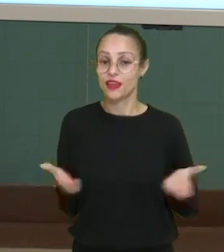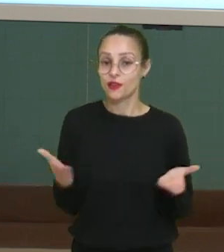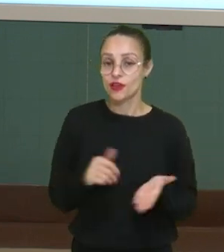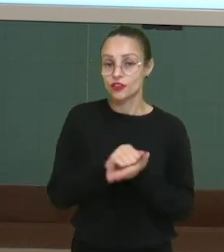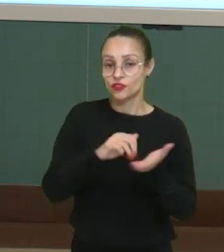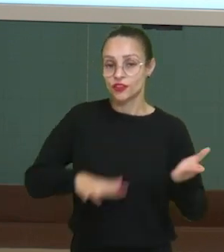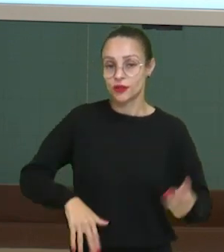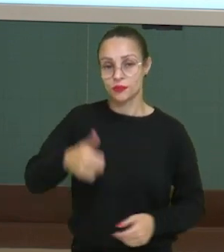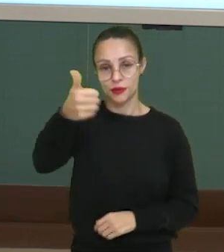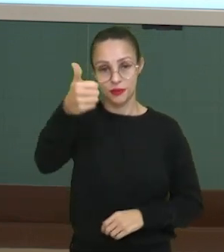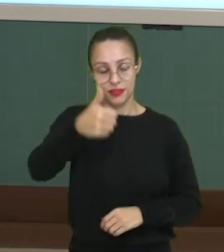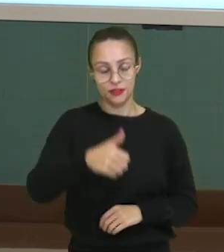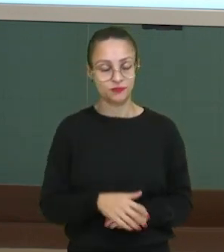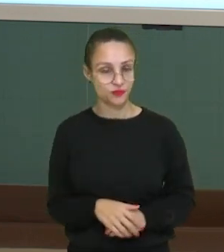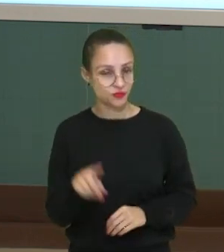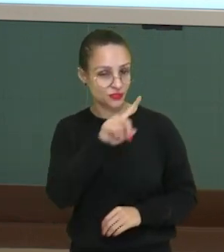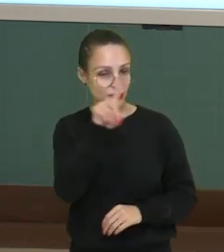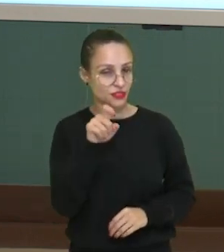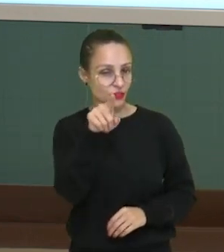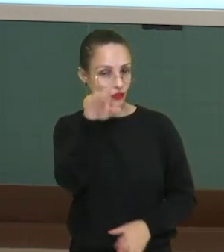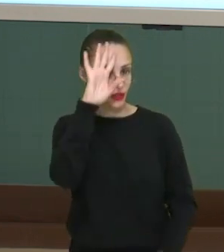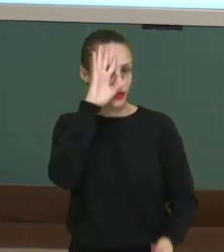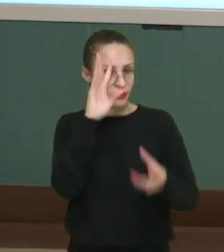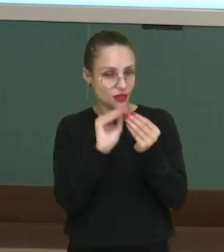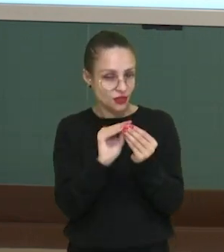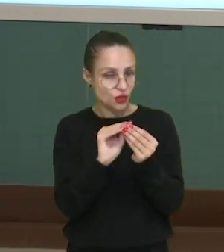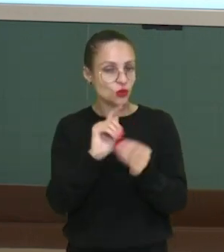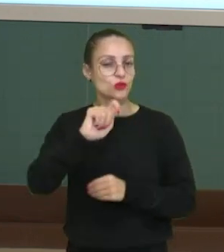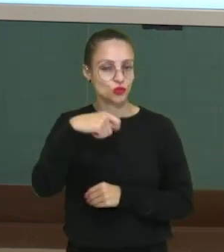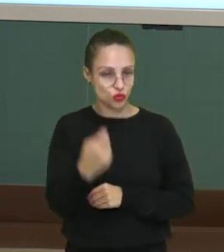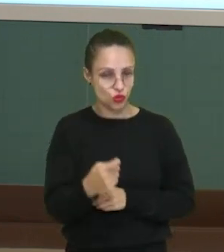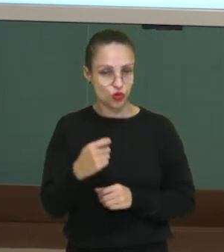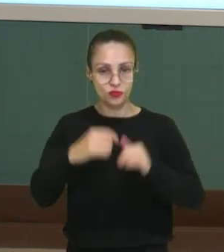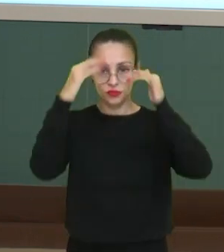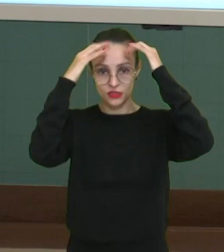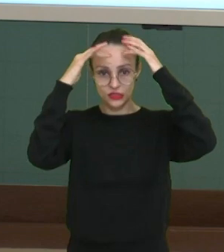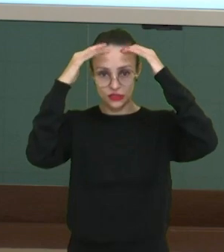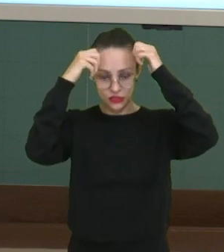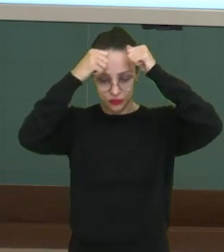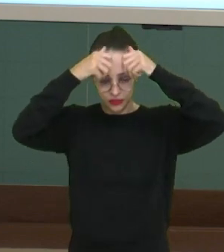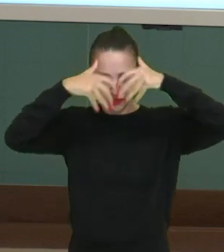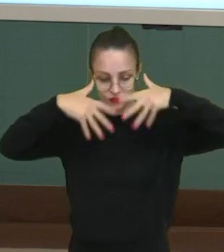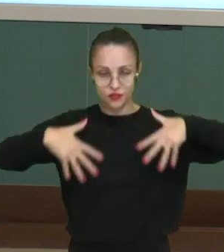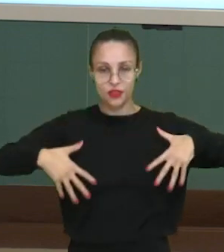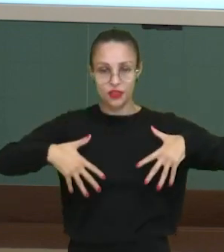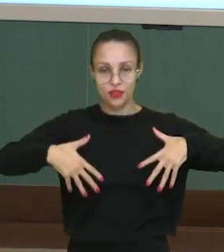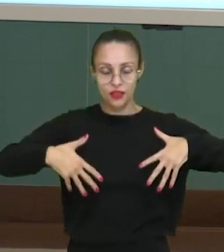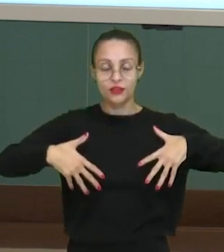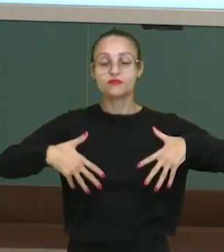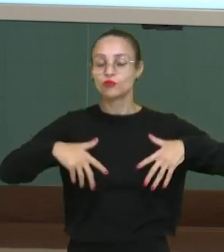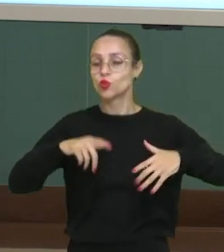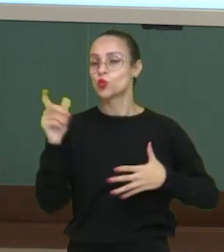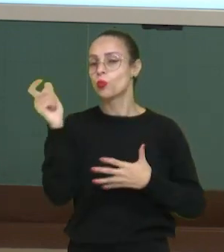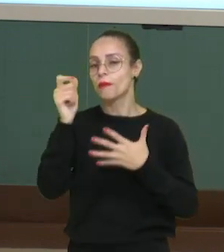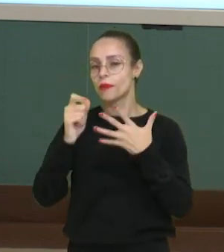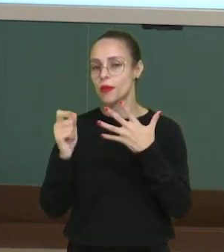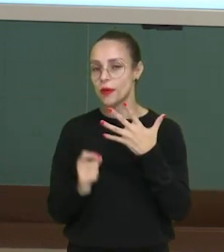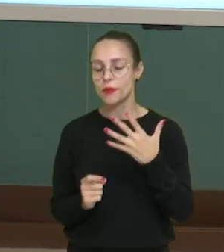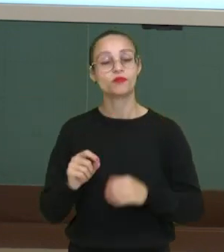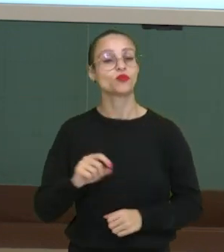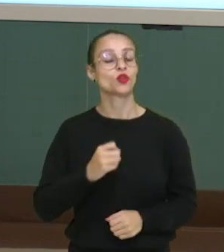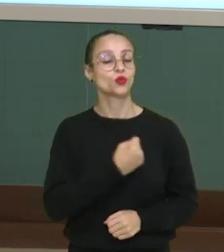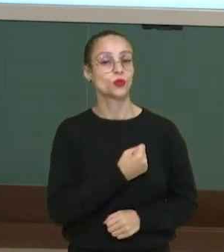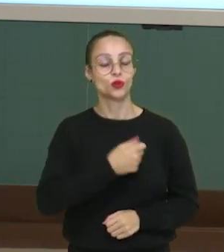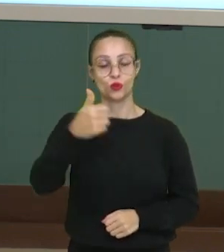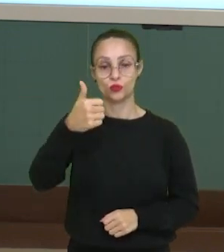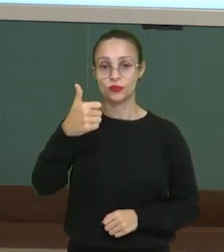primeira atividade. Será que você entendeu um pouquinho sobre o sistema nervoso central e as estruturas que o compõem? Número 1.